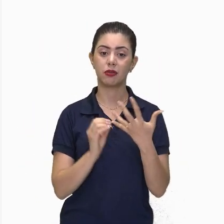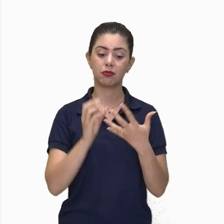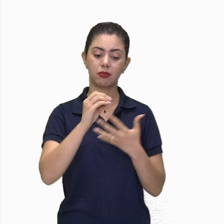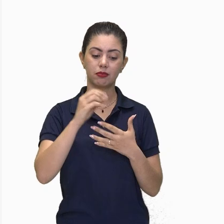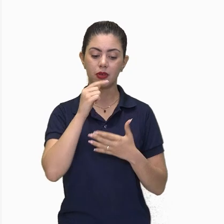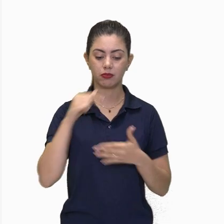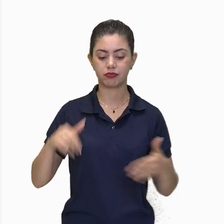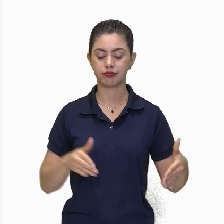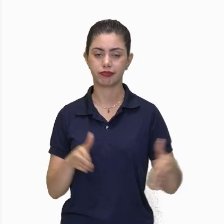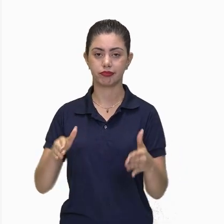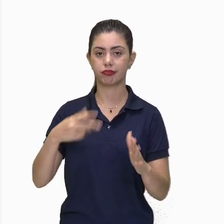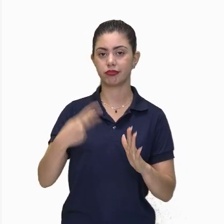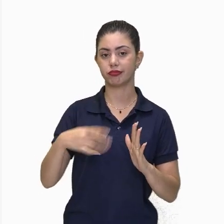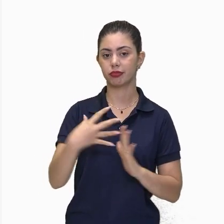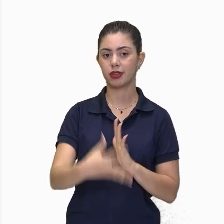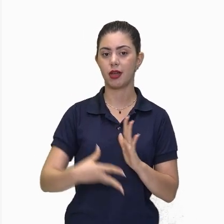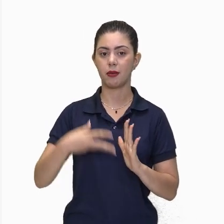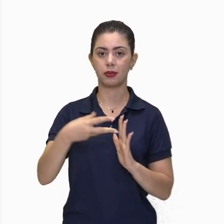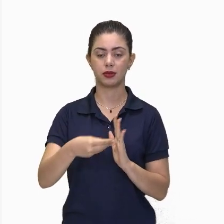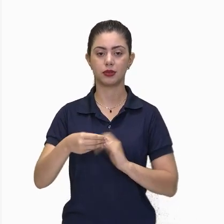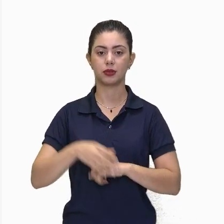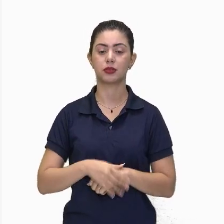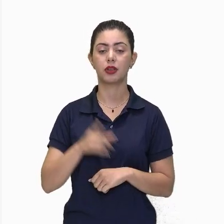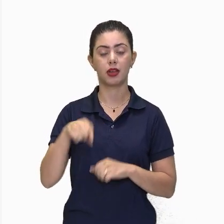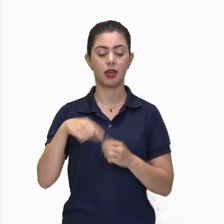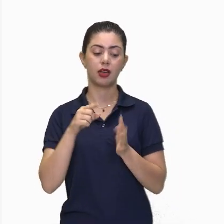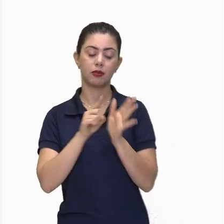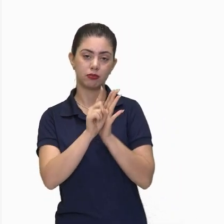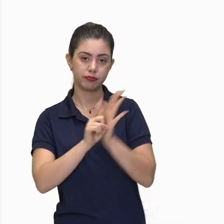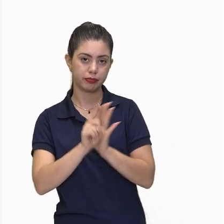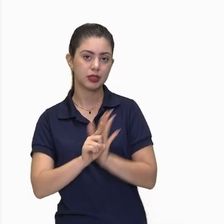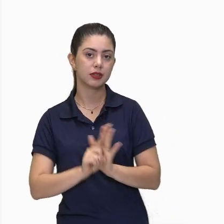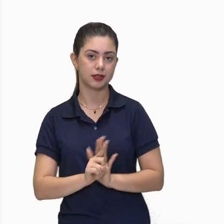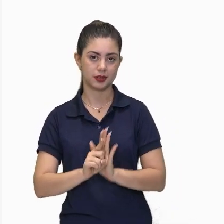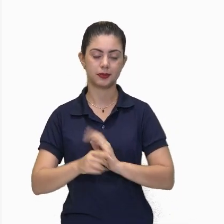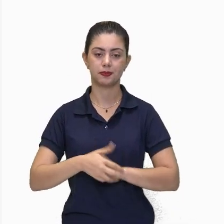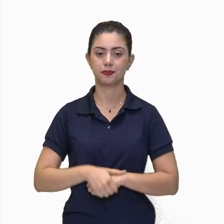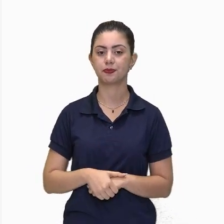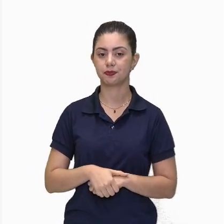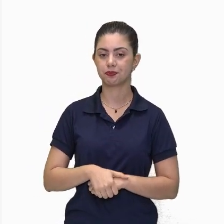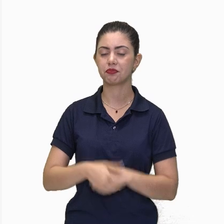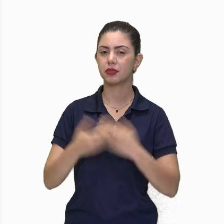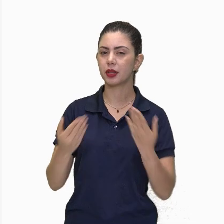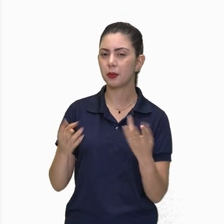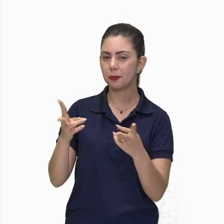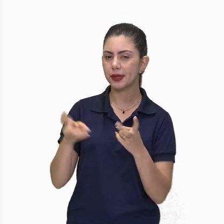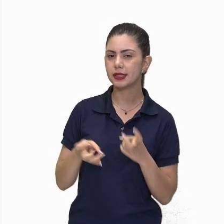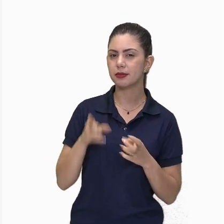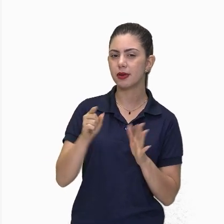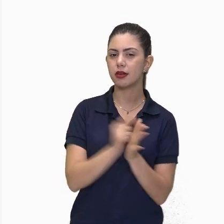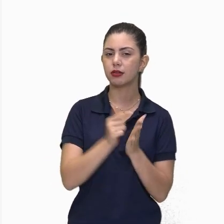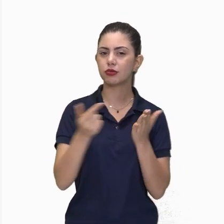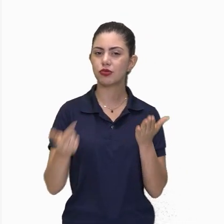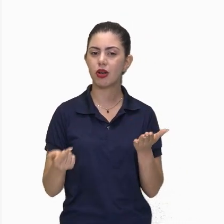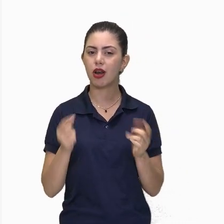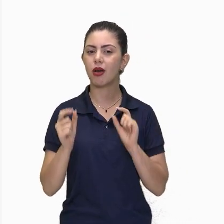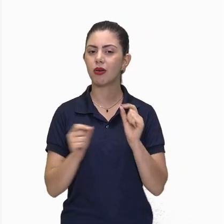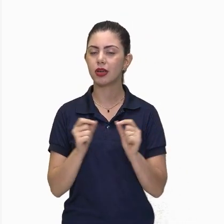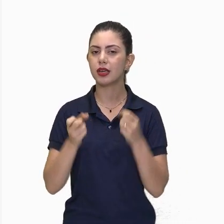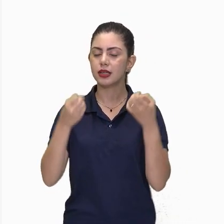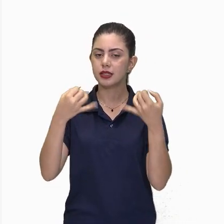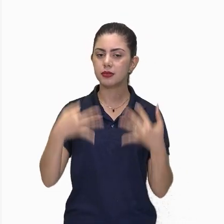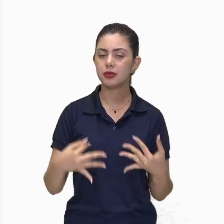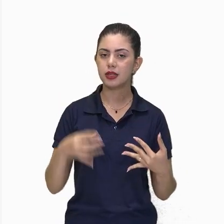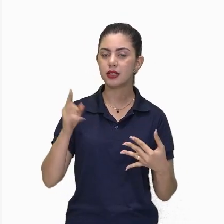alimentares aquáticas da Amazônia, segundo o estudo. Né? Então, essa matéria, ela traz aí para a gente os efeitos